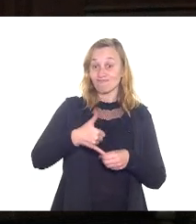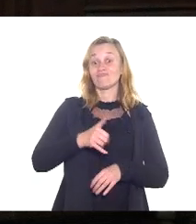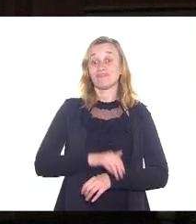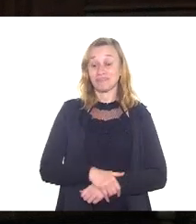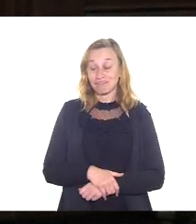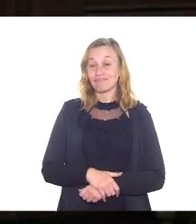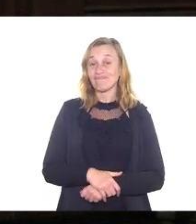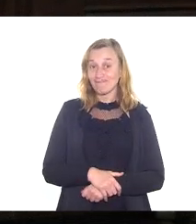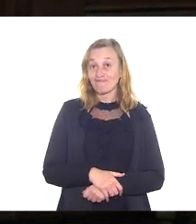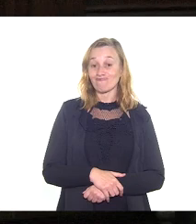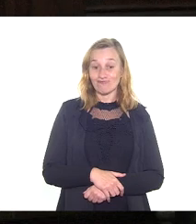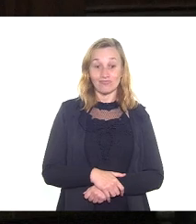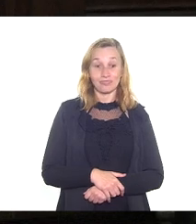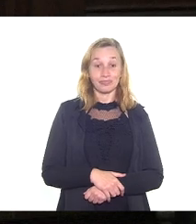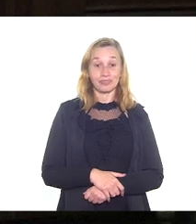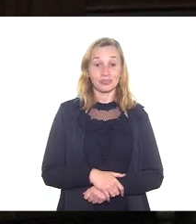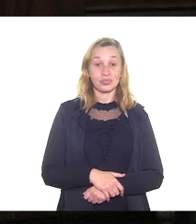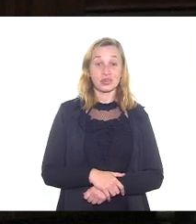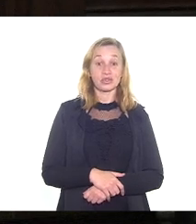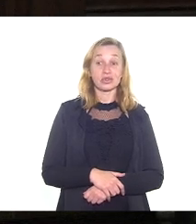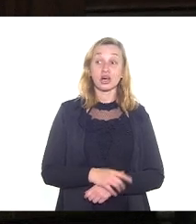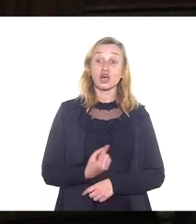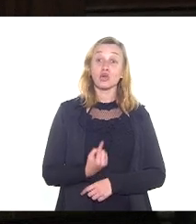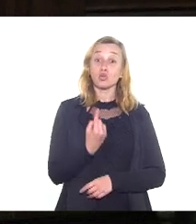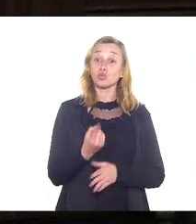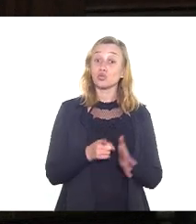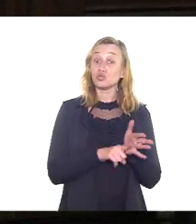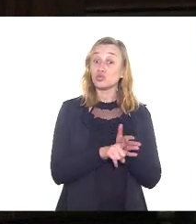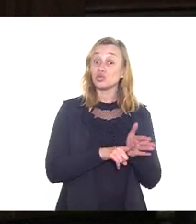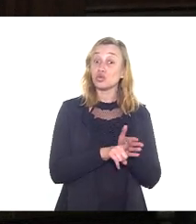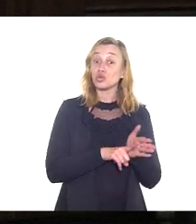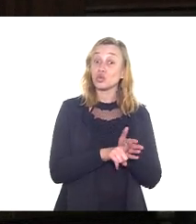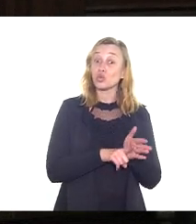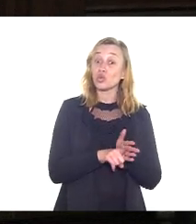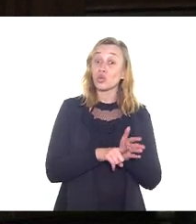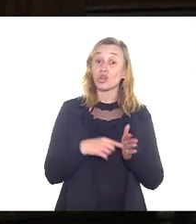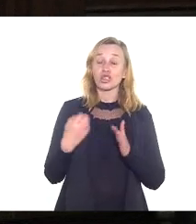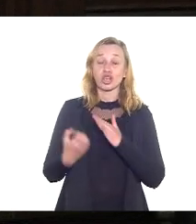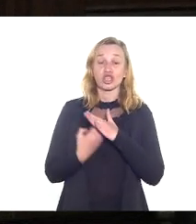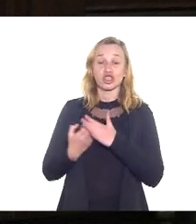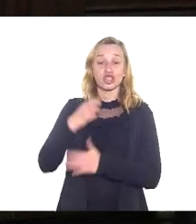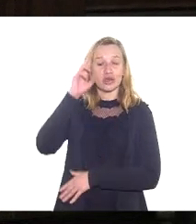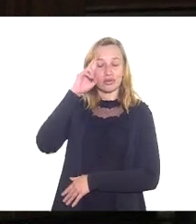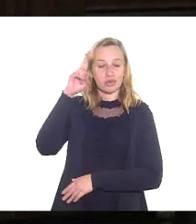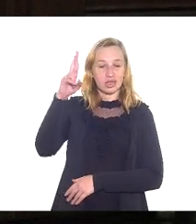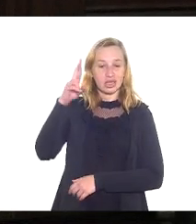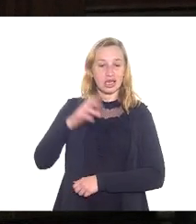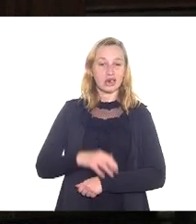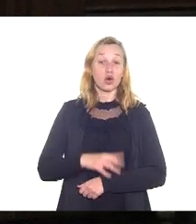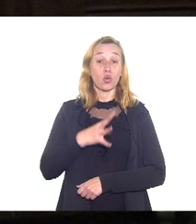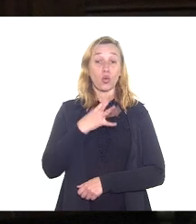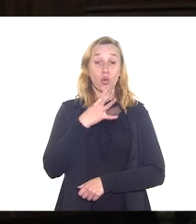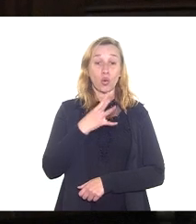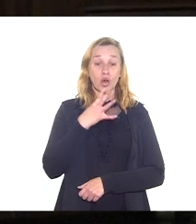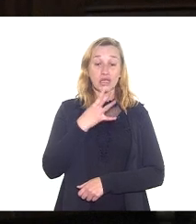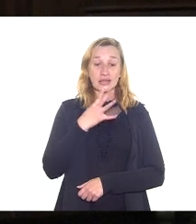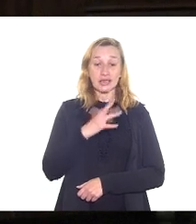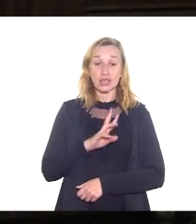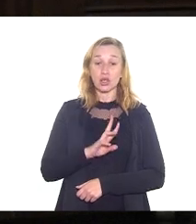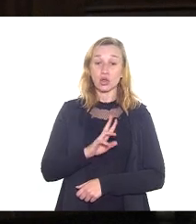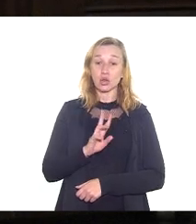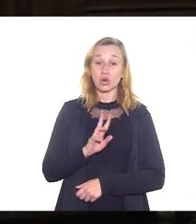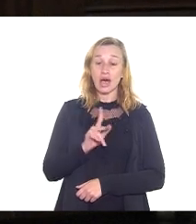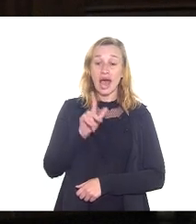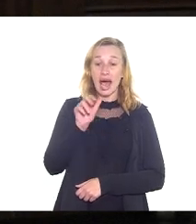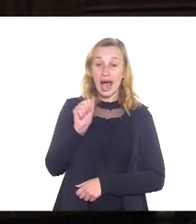gasolina. E um dos investigados era um empresário, deputado Ratinho, conhecido pelo apelido